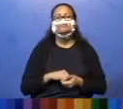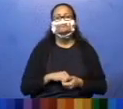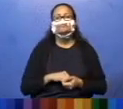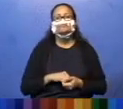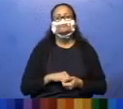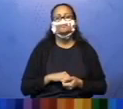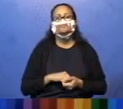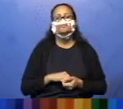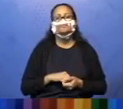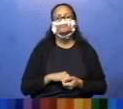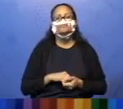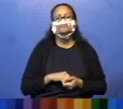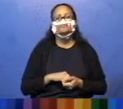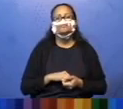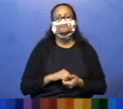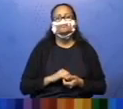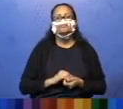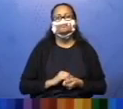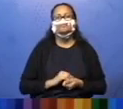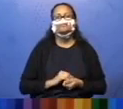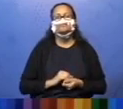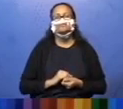Como que é a atividade?